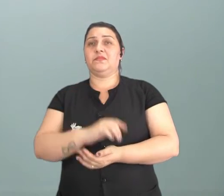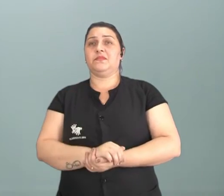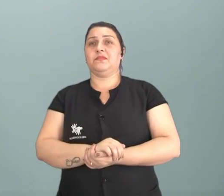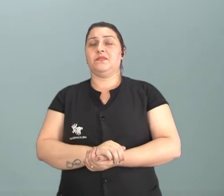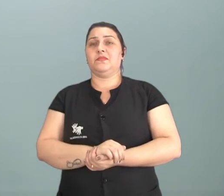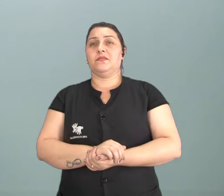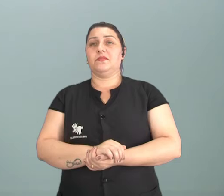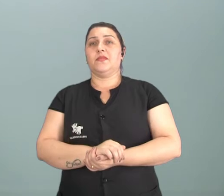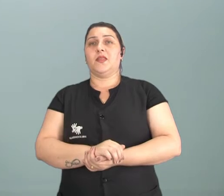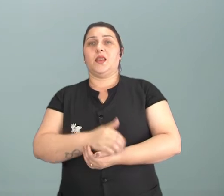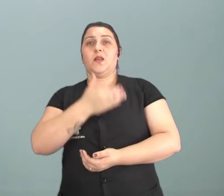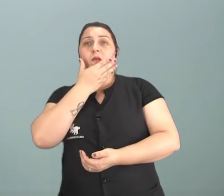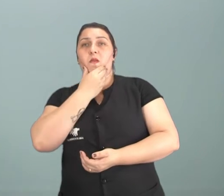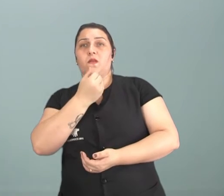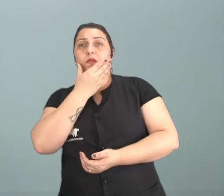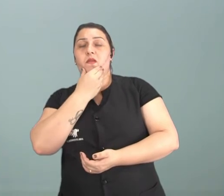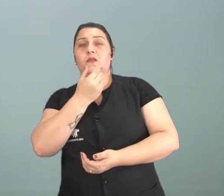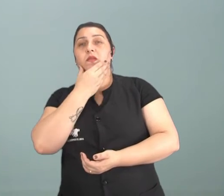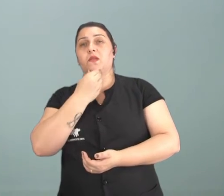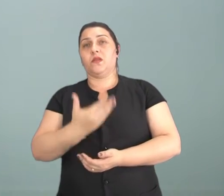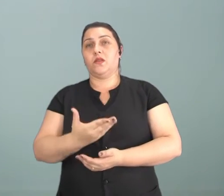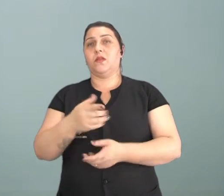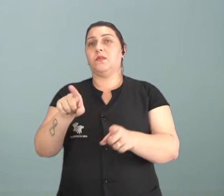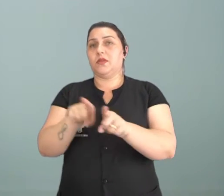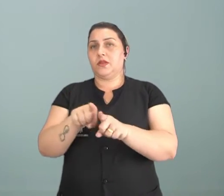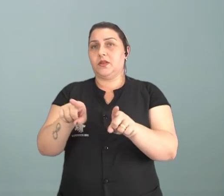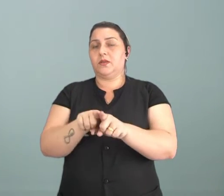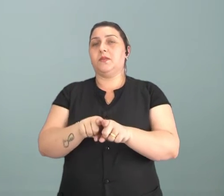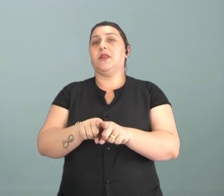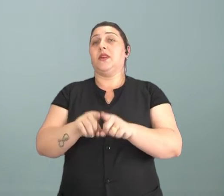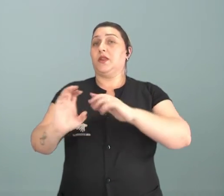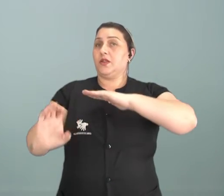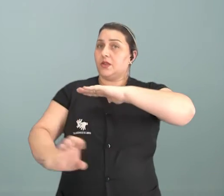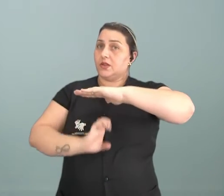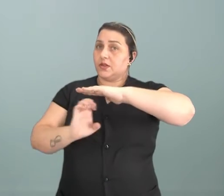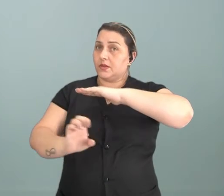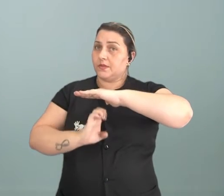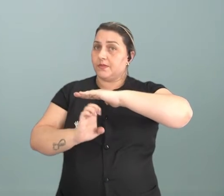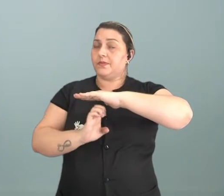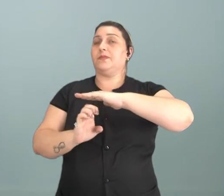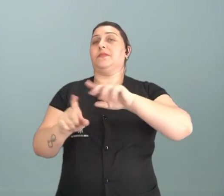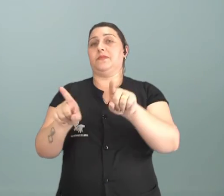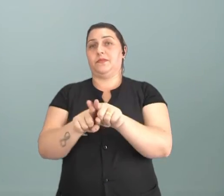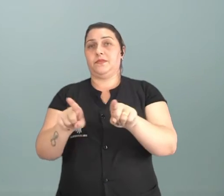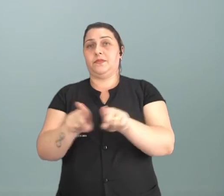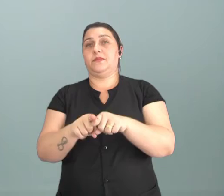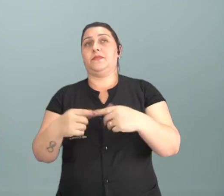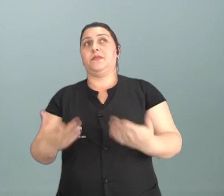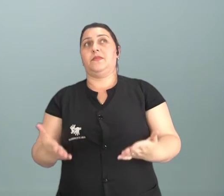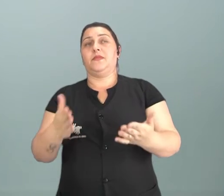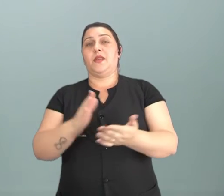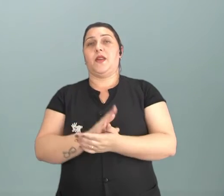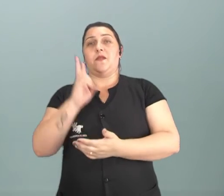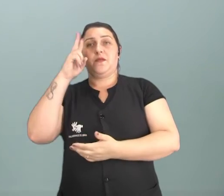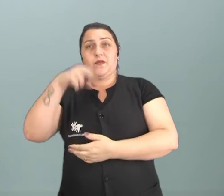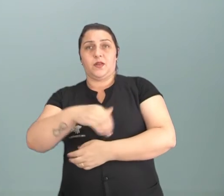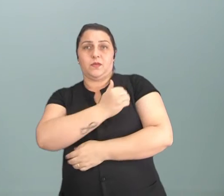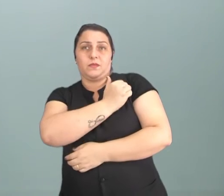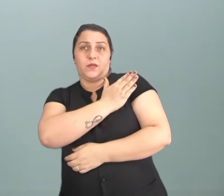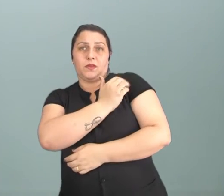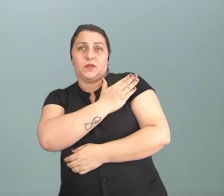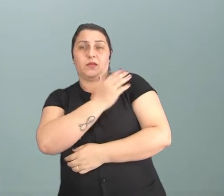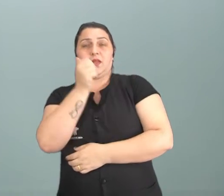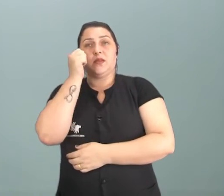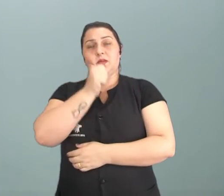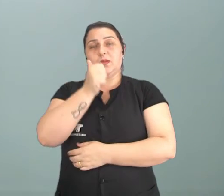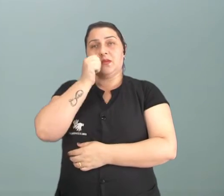mulheres, somente para os homens. Muitos cargos em empresas, em firmas por aí. Então, a gente vê o preconceito de mulheres. Também